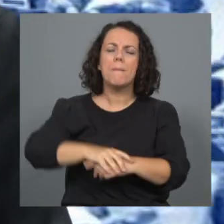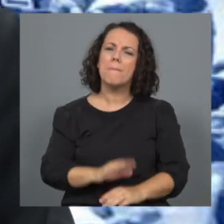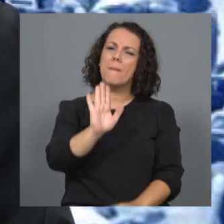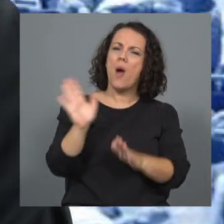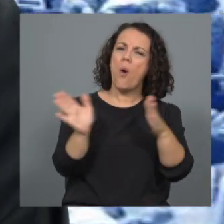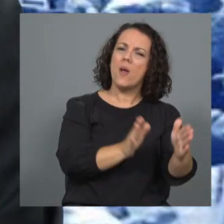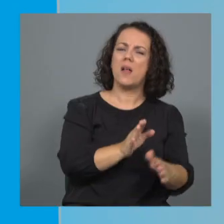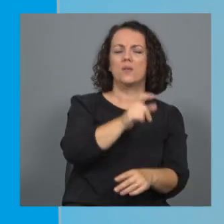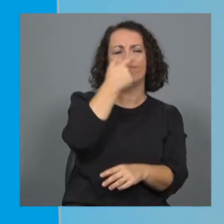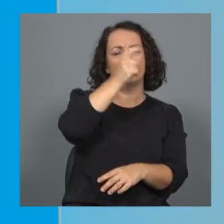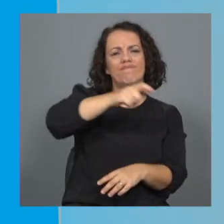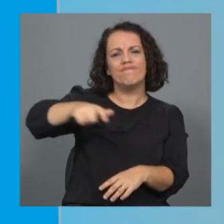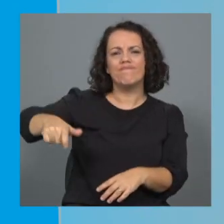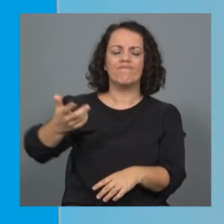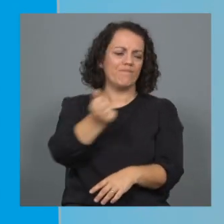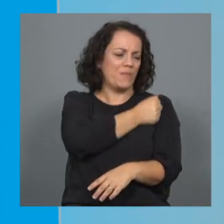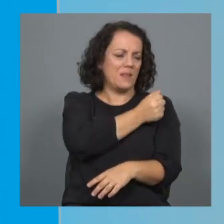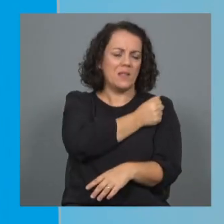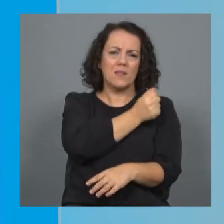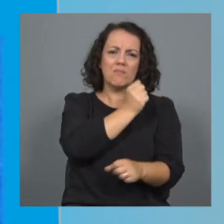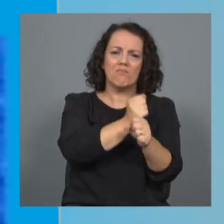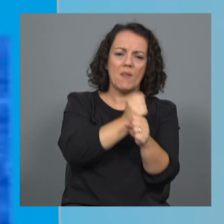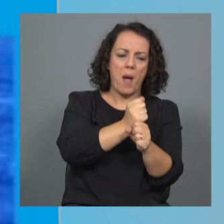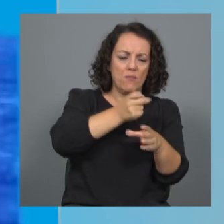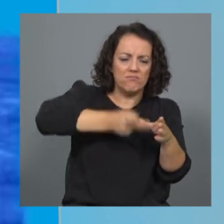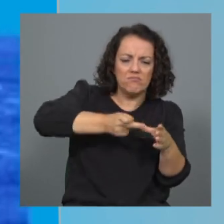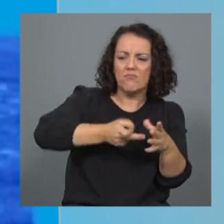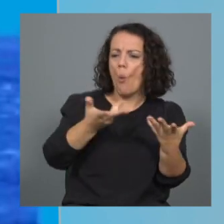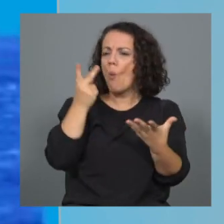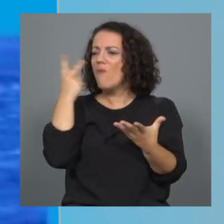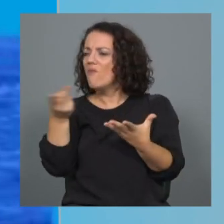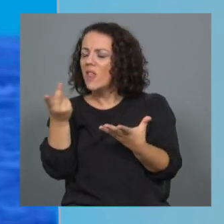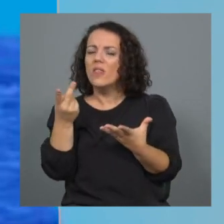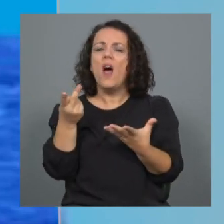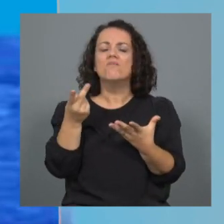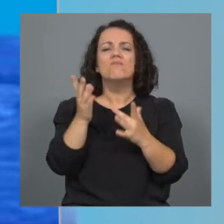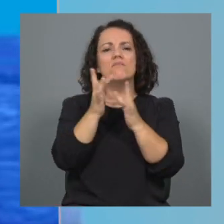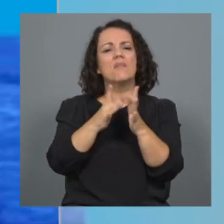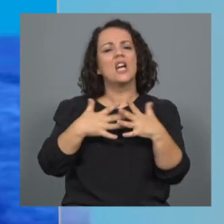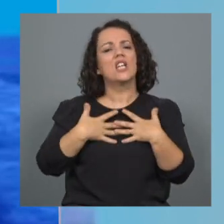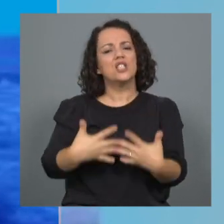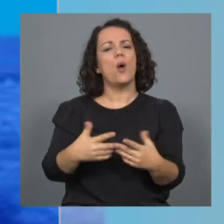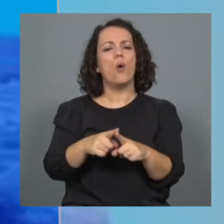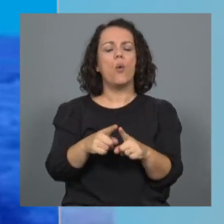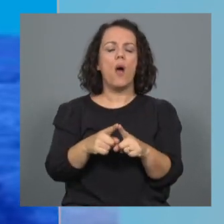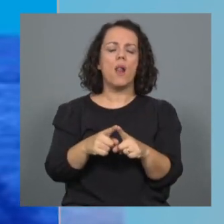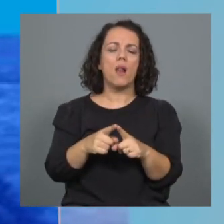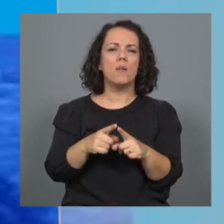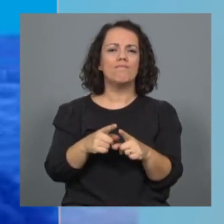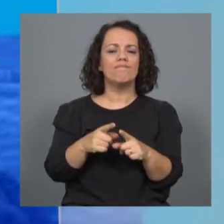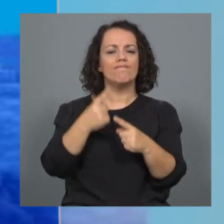parte dos cristãos no seu local de trabalho, na sua vida, não assumir publicamente aquilo que se é, as suas